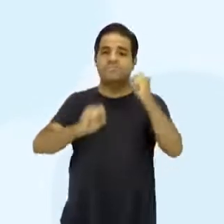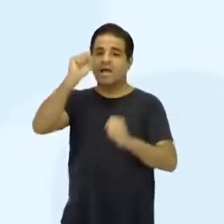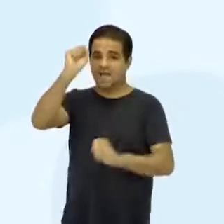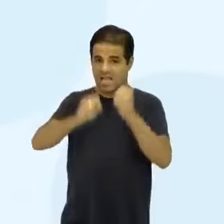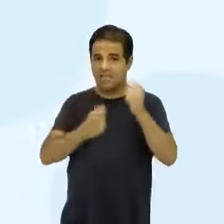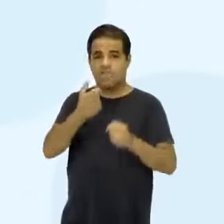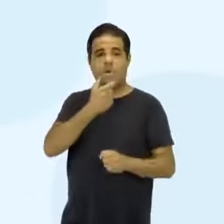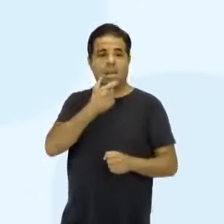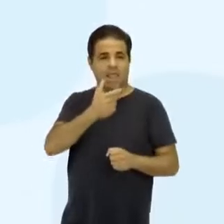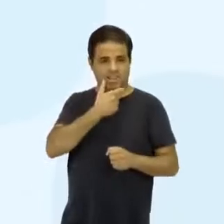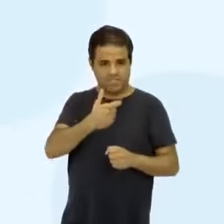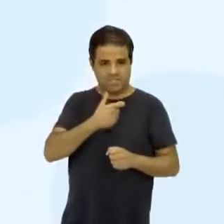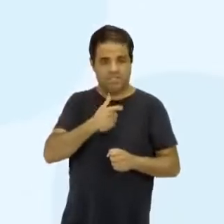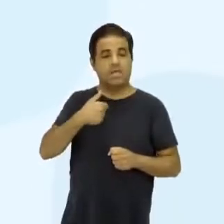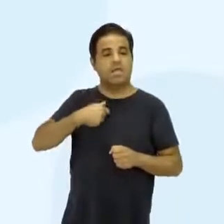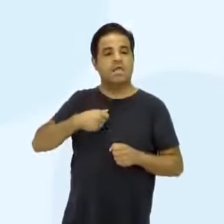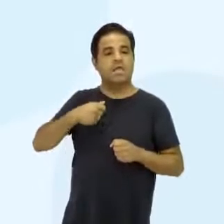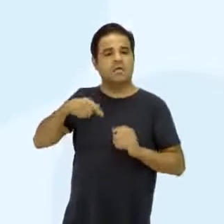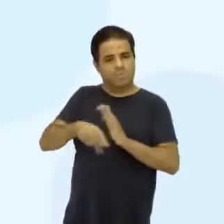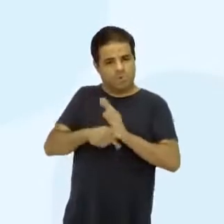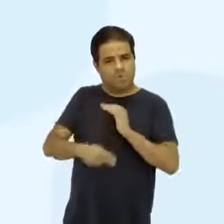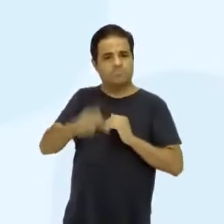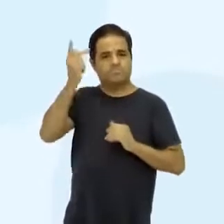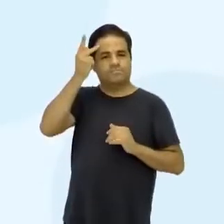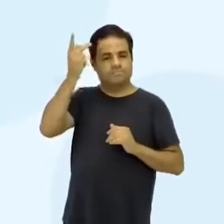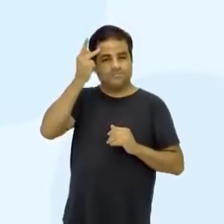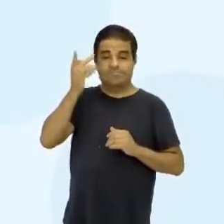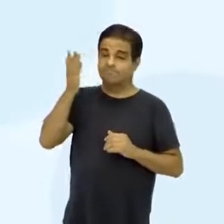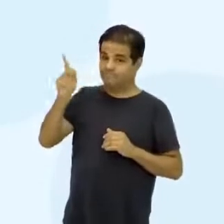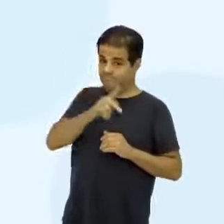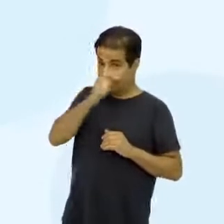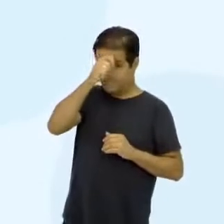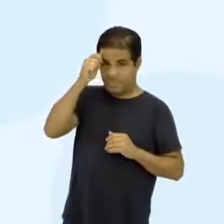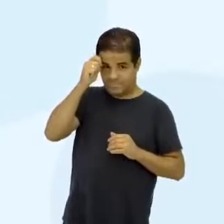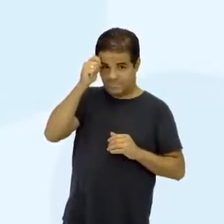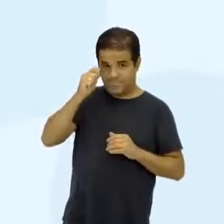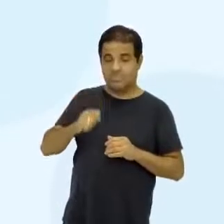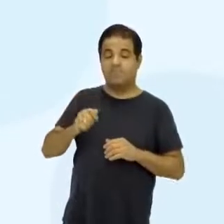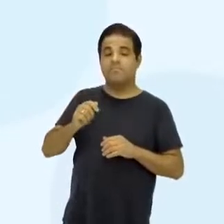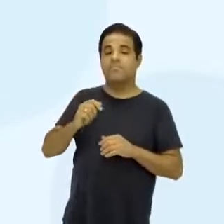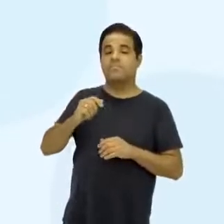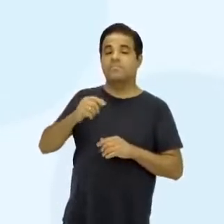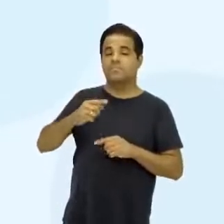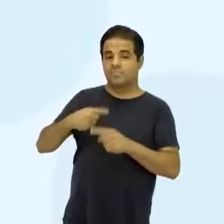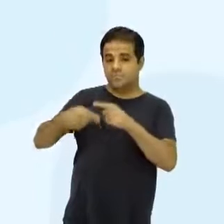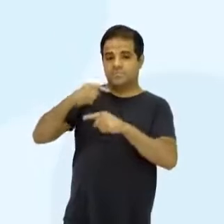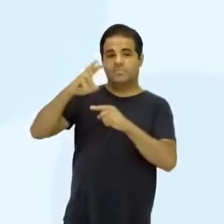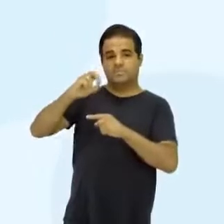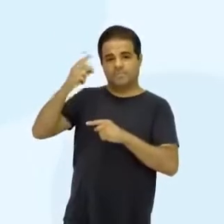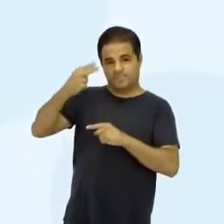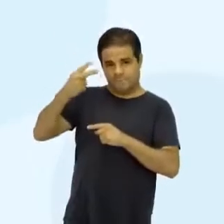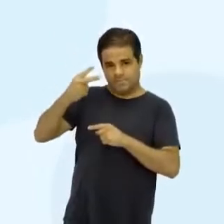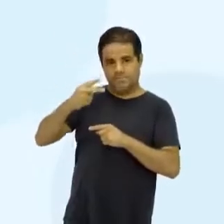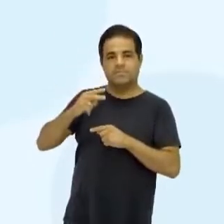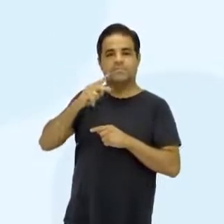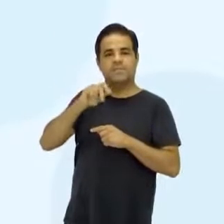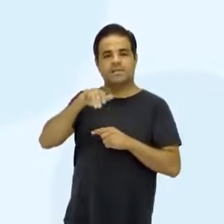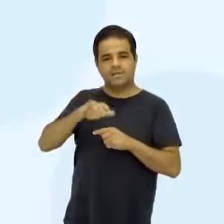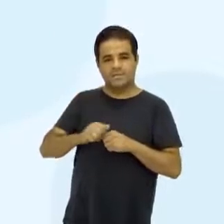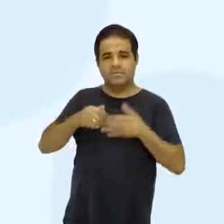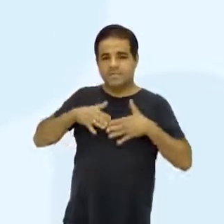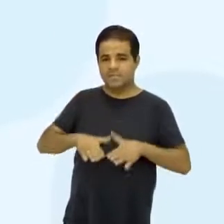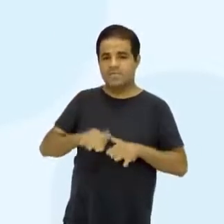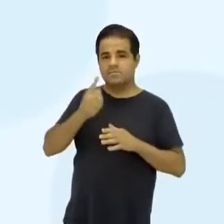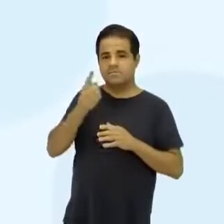fábrica de bolachas. Sou paulistano, o professor Alcides é paulistano, bisneto de Patrício, e nasceu em 1969.